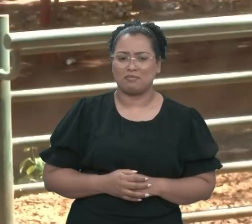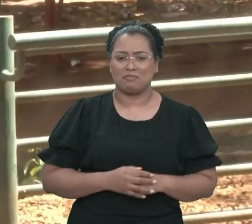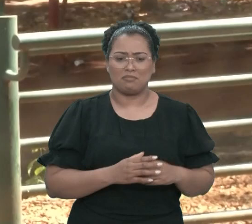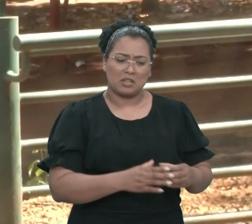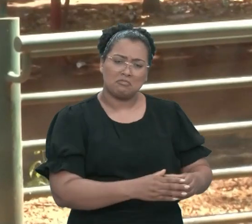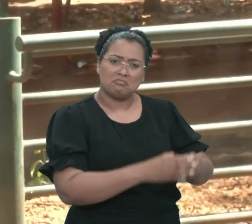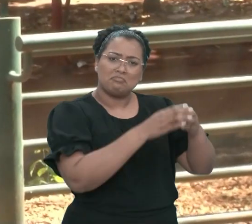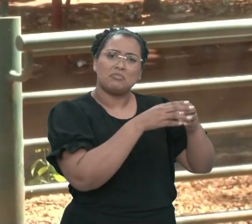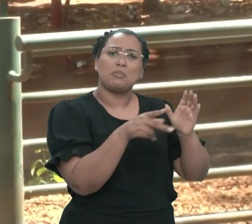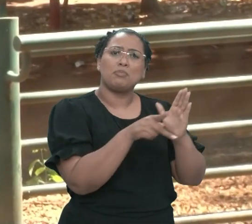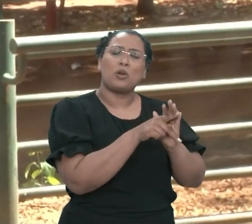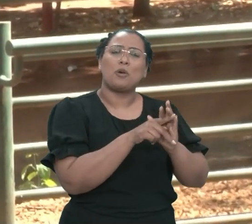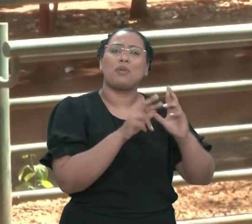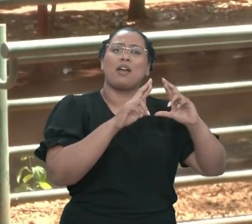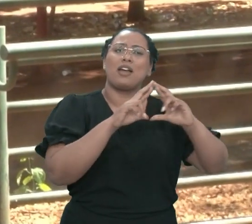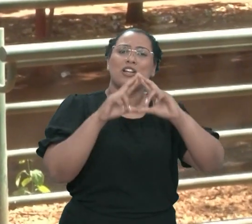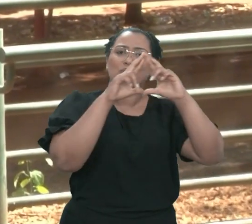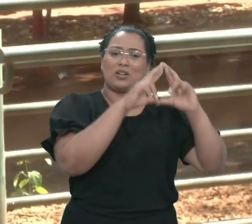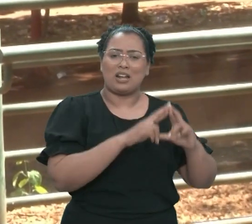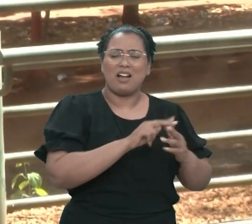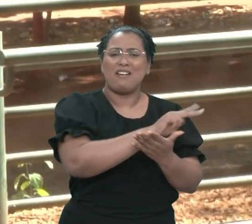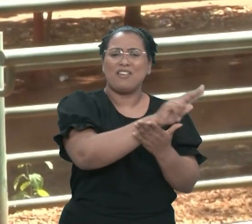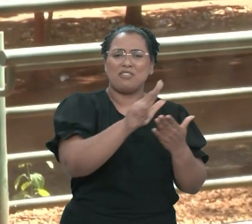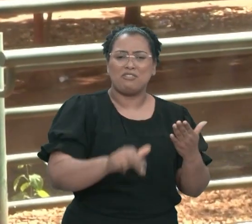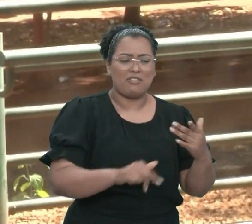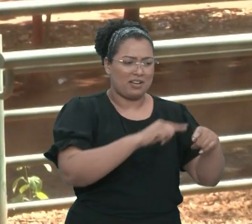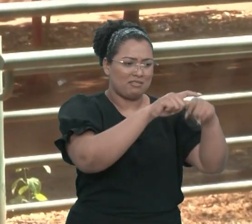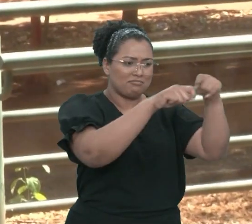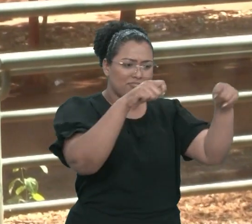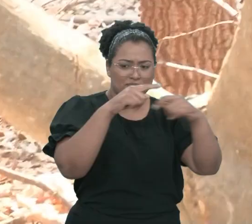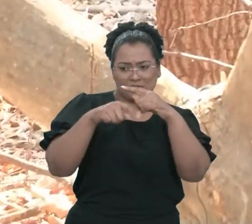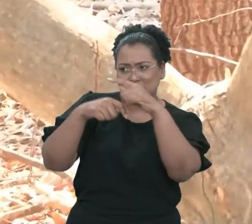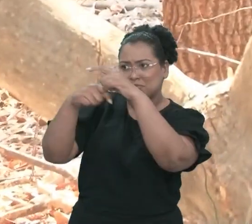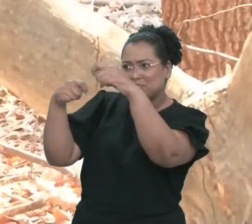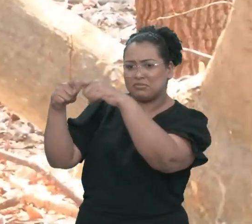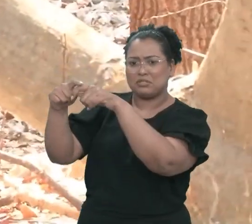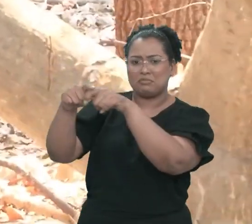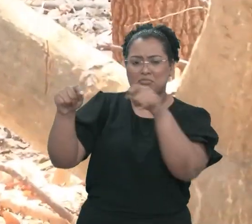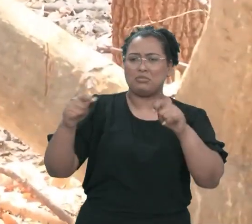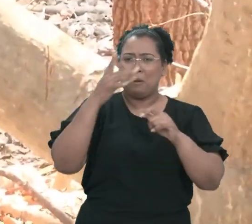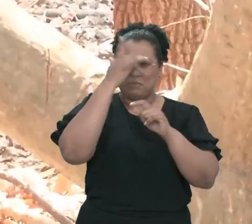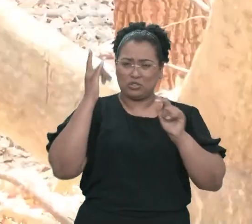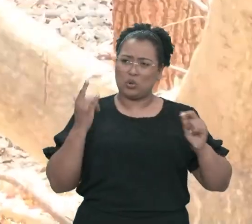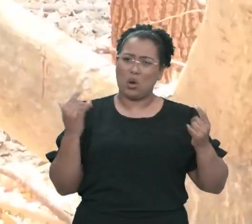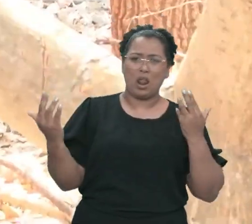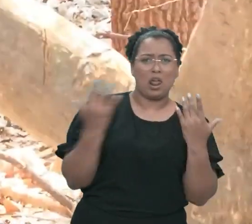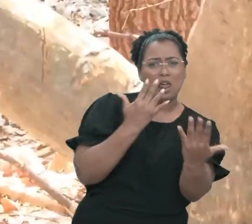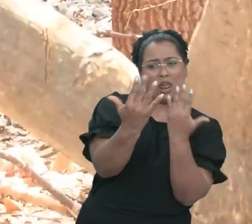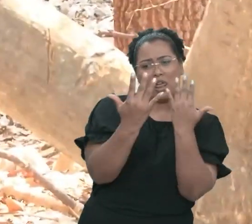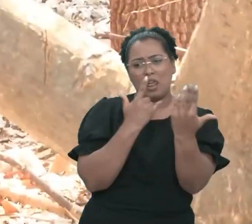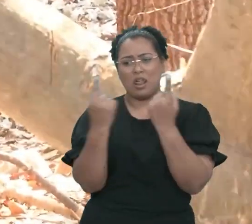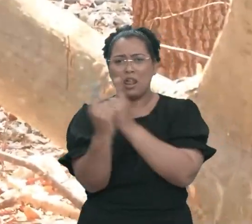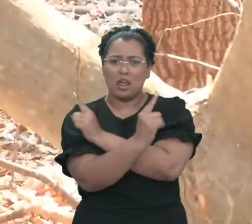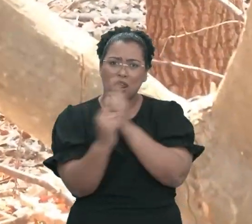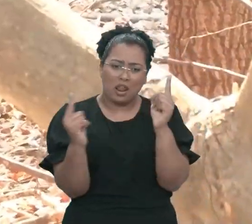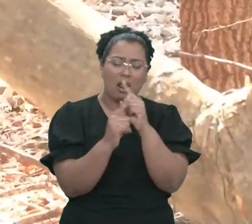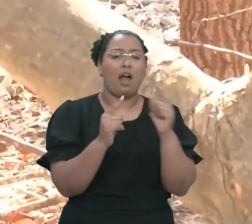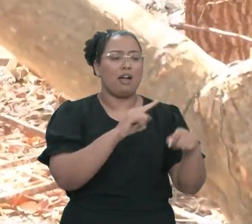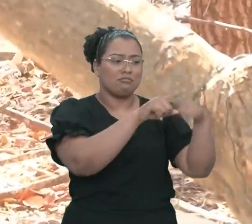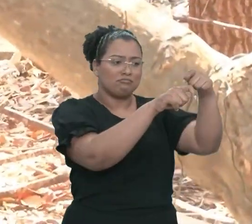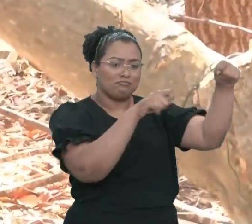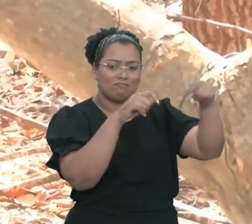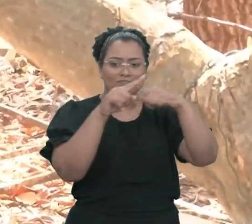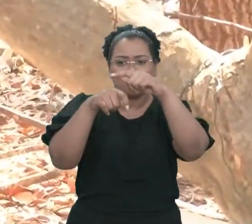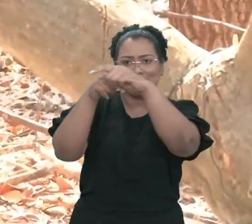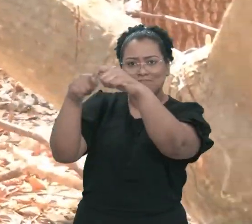material reutilizado, diversas bituqueiras foram espalhadas em áreas de grande movimento do Campo Samambaia. Além